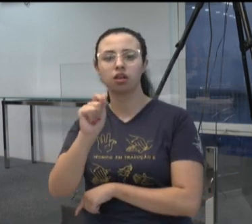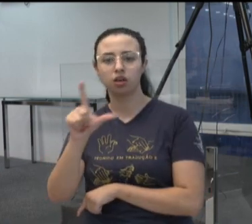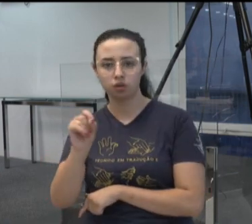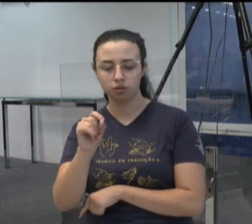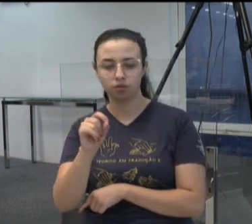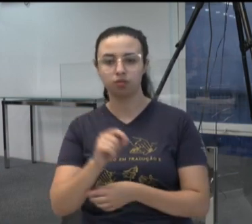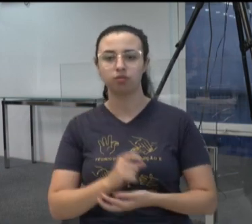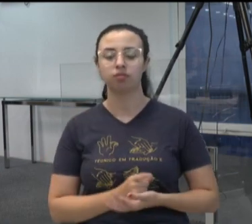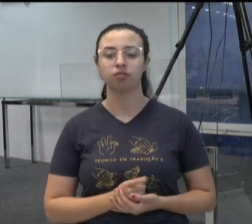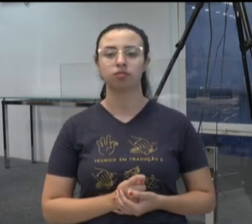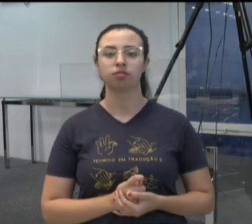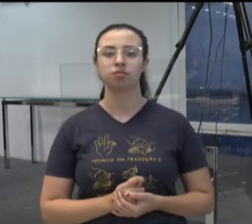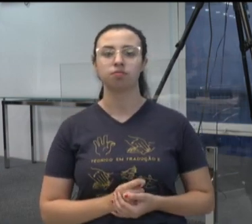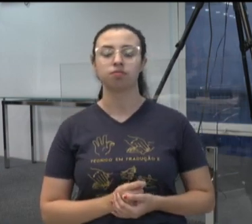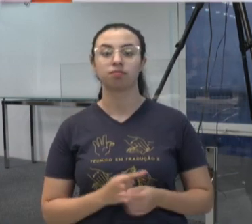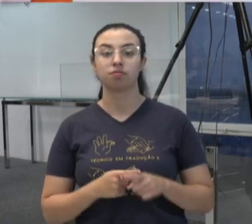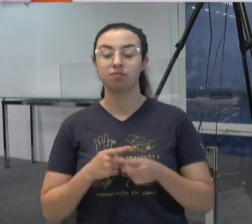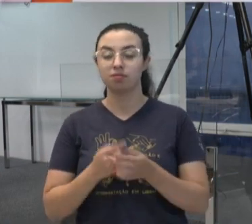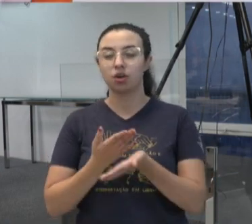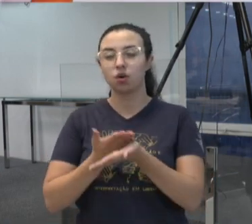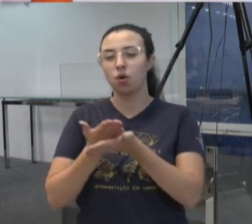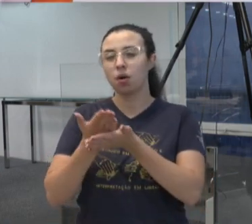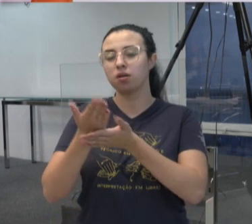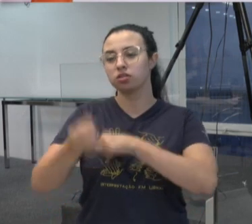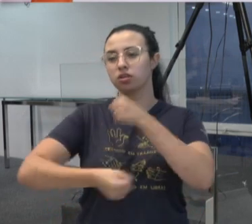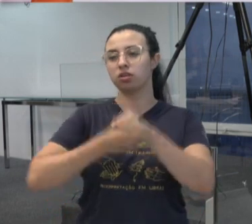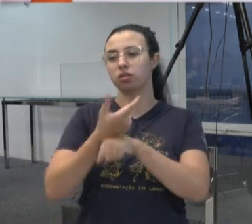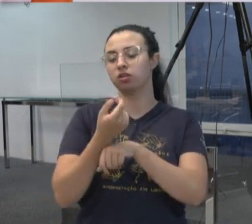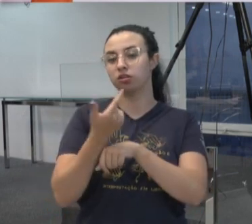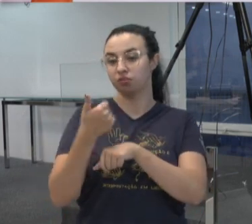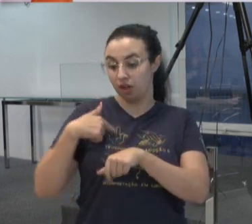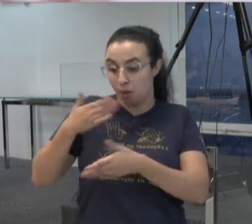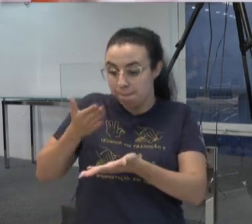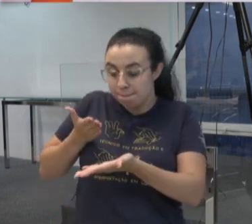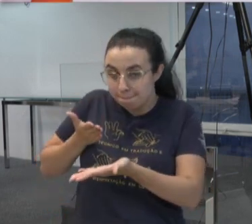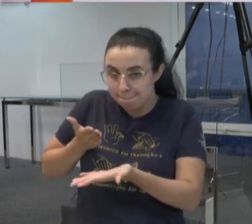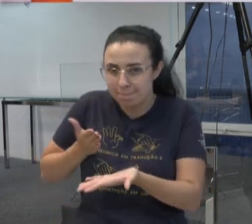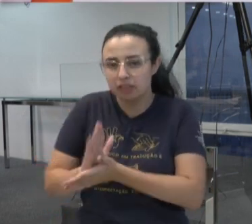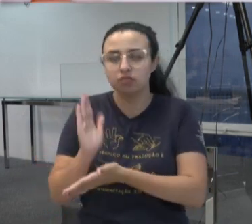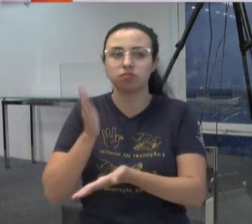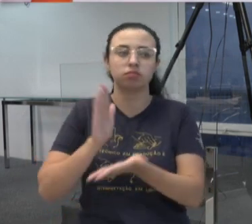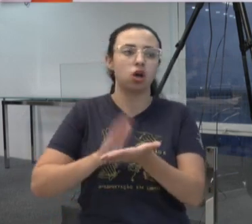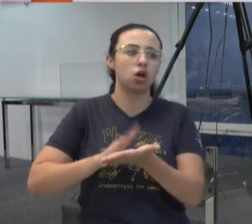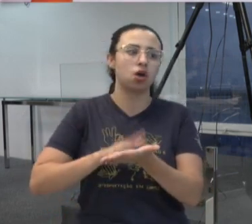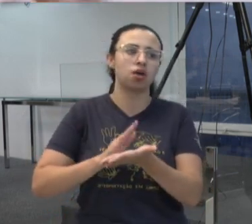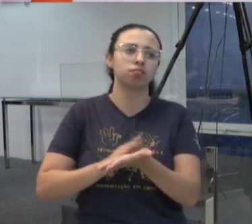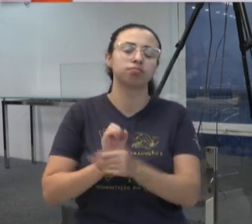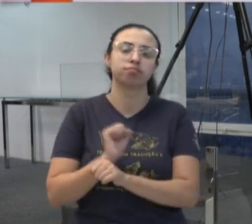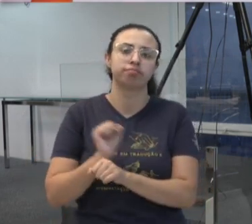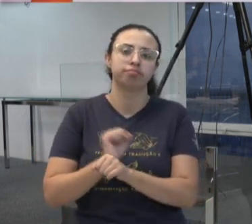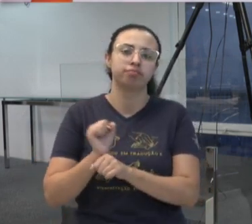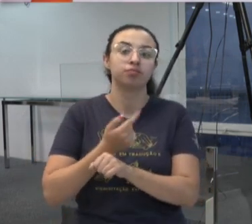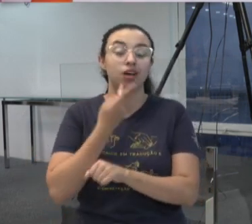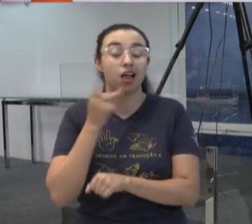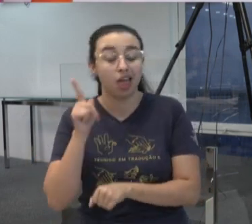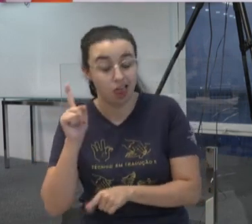Itamarandiba, que desde 2021, quando eu assumi, eu venho cobrando isso, a rotatória lá, ela é perigosa.